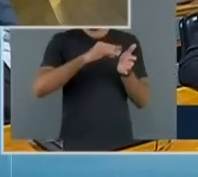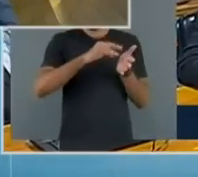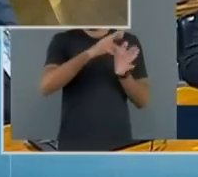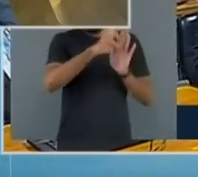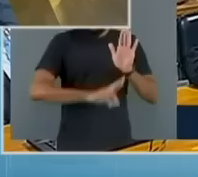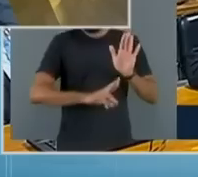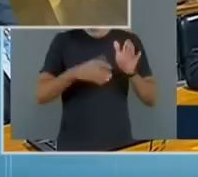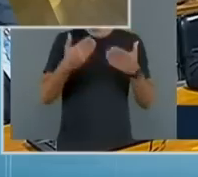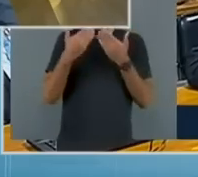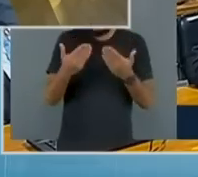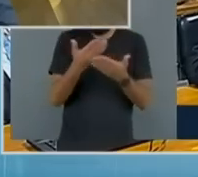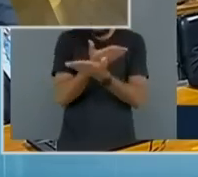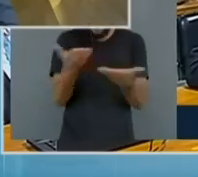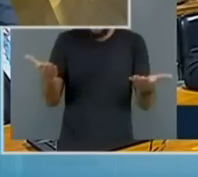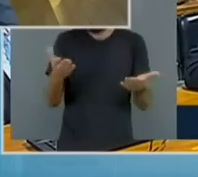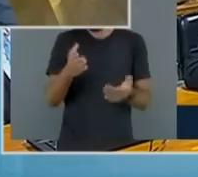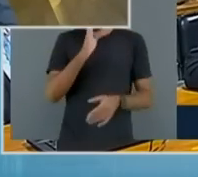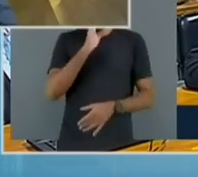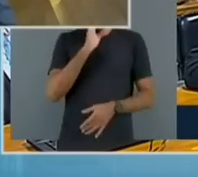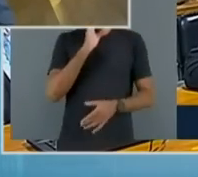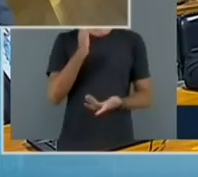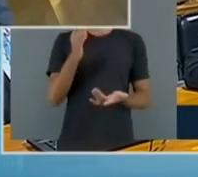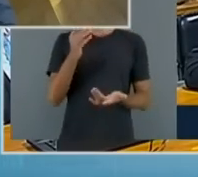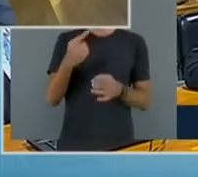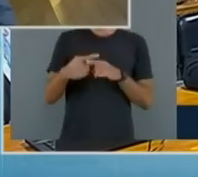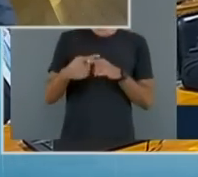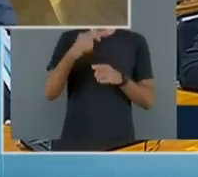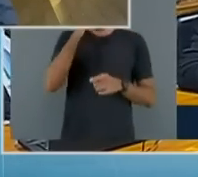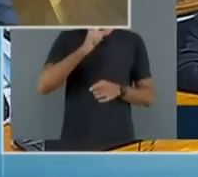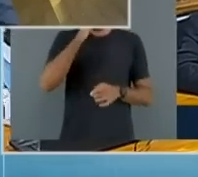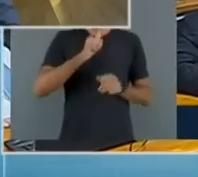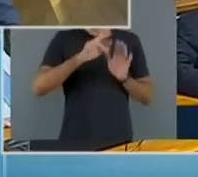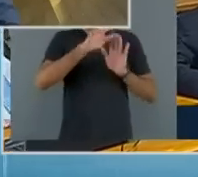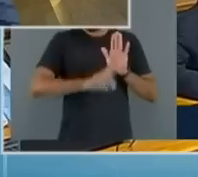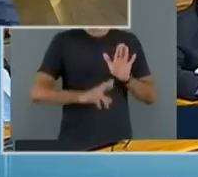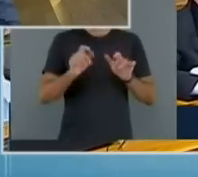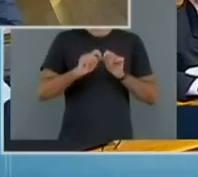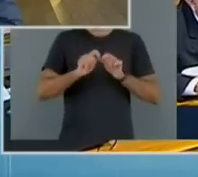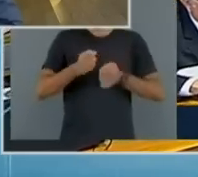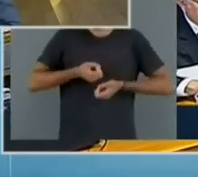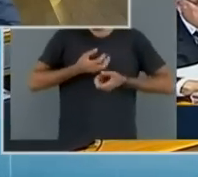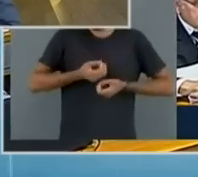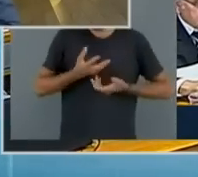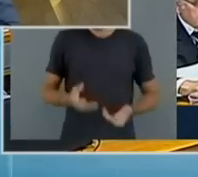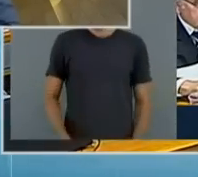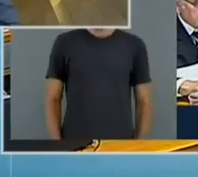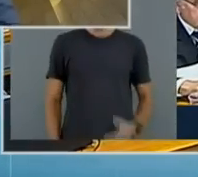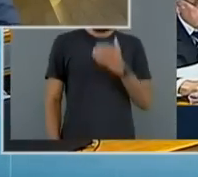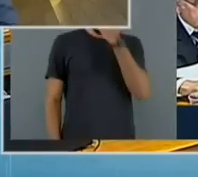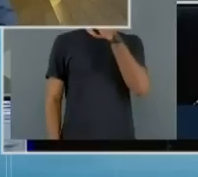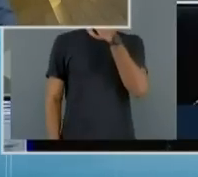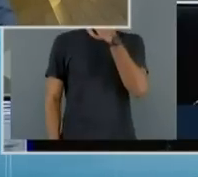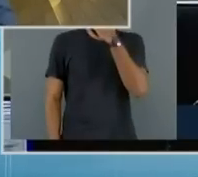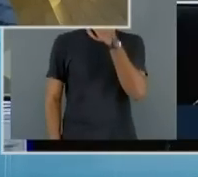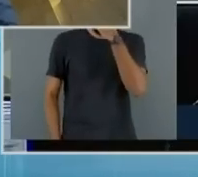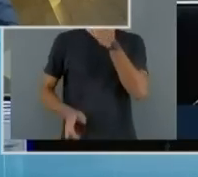momento, ouvir o ministro Flávio Dino, ouvir inclusive o ex-ministro do GSI, o G. Dias, e ainda